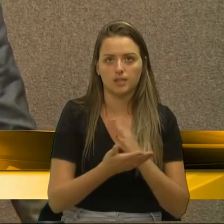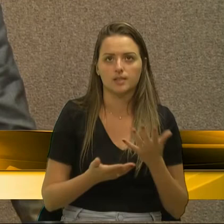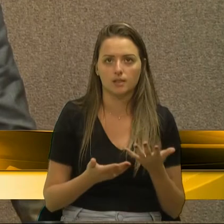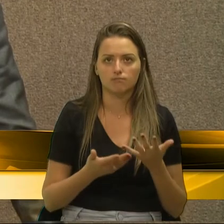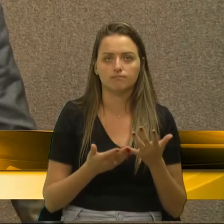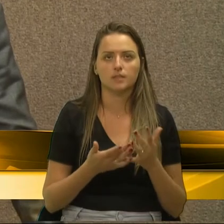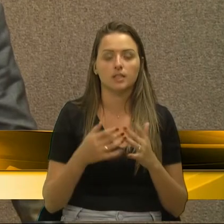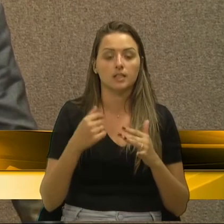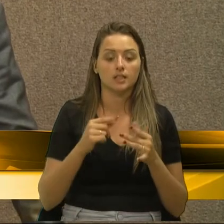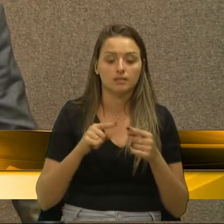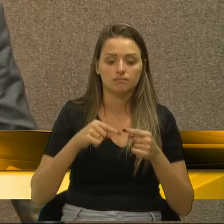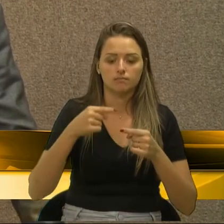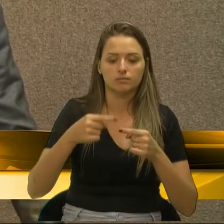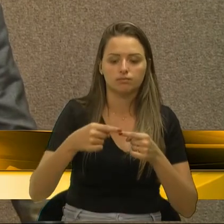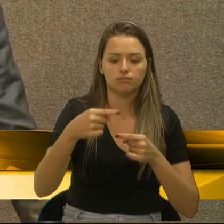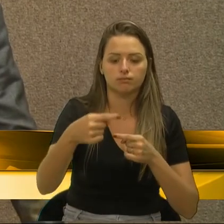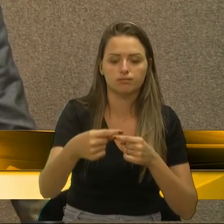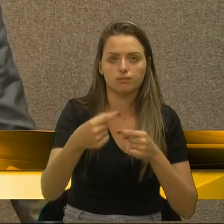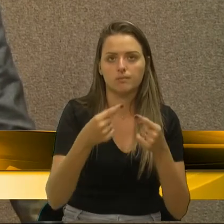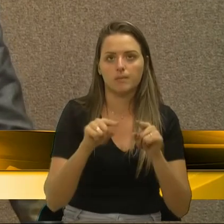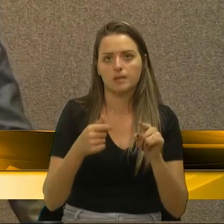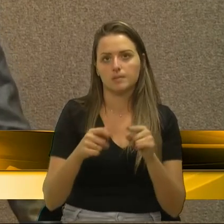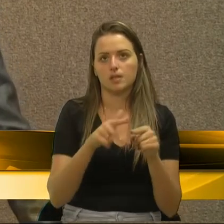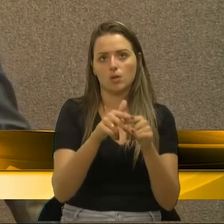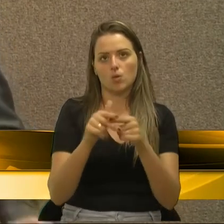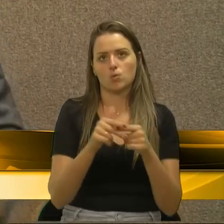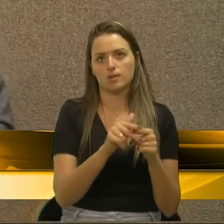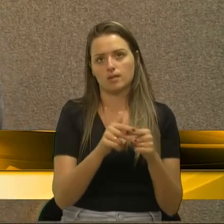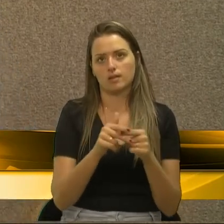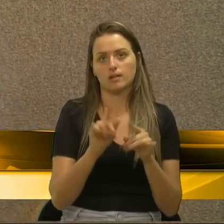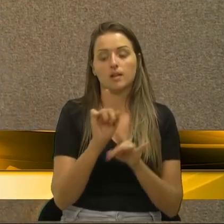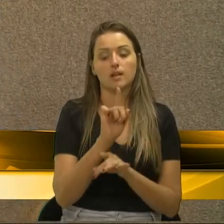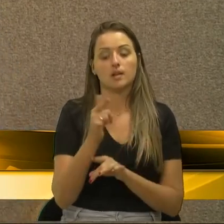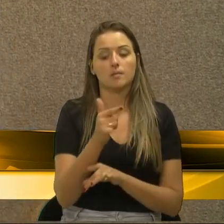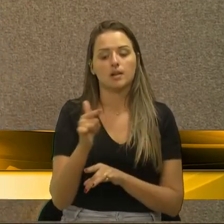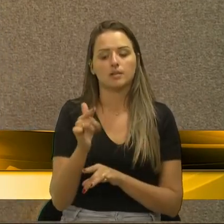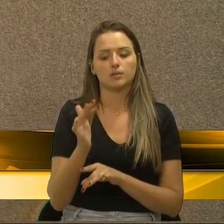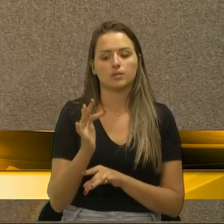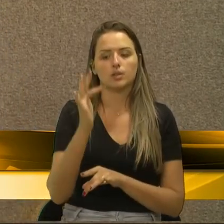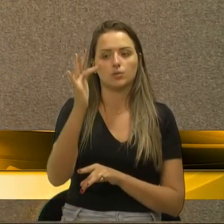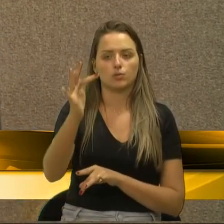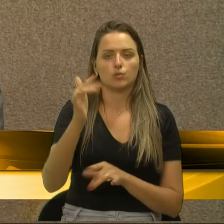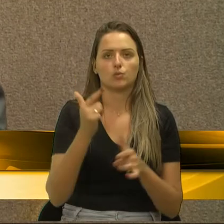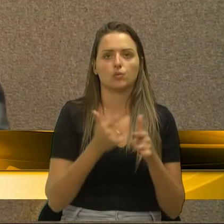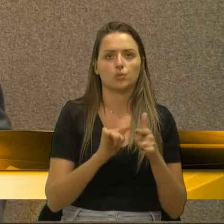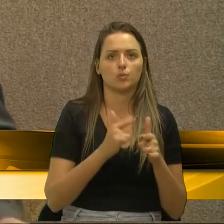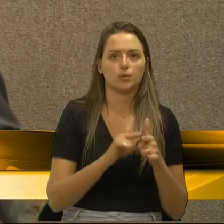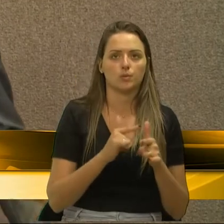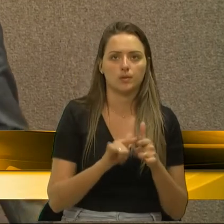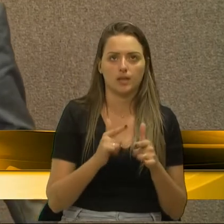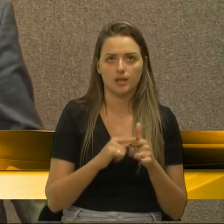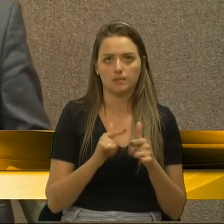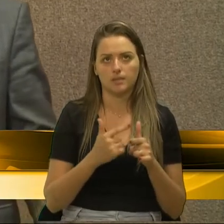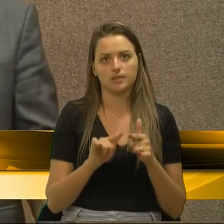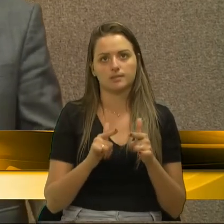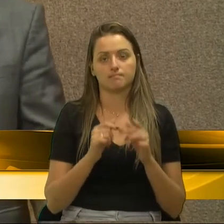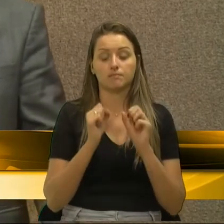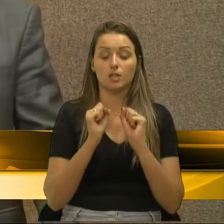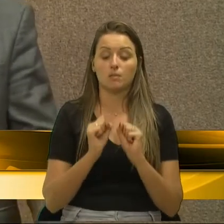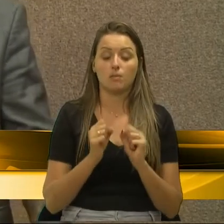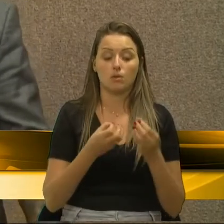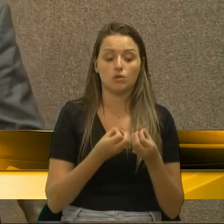médio e longo prazo, para que não tenhamos amanhã situações que possam